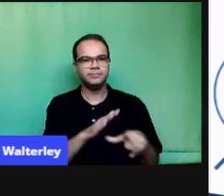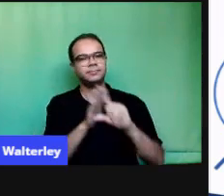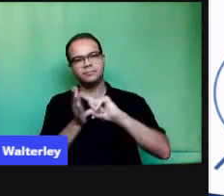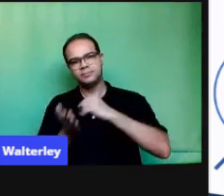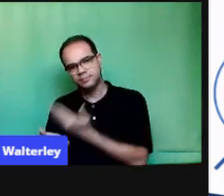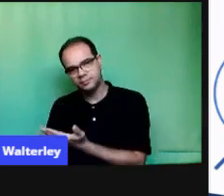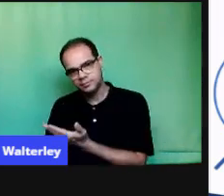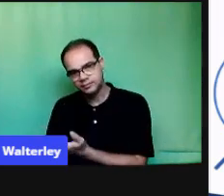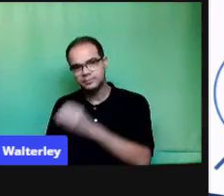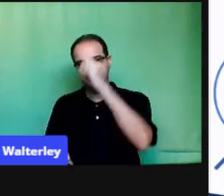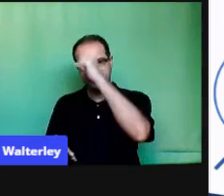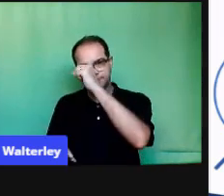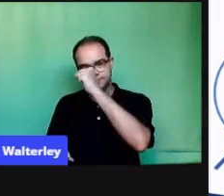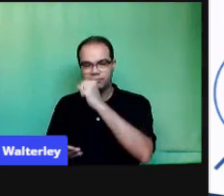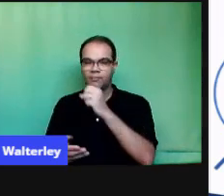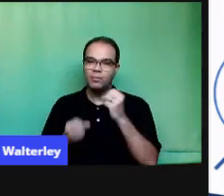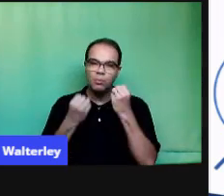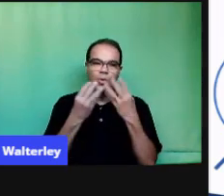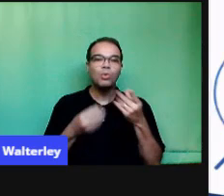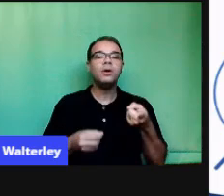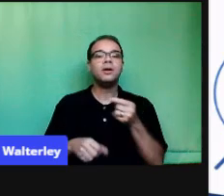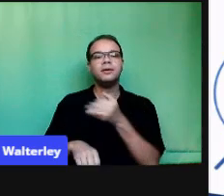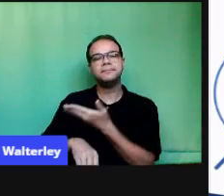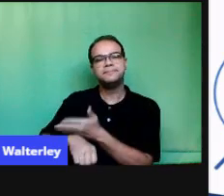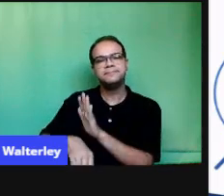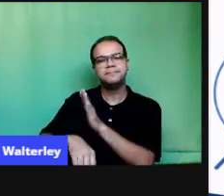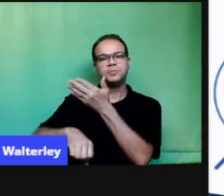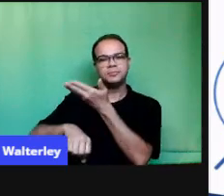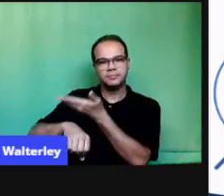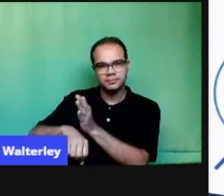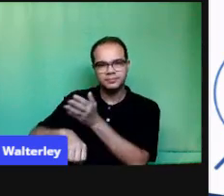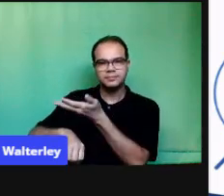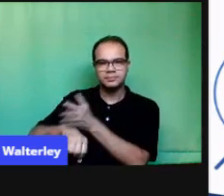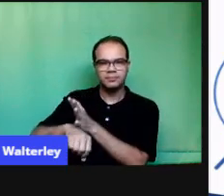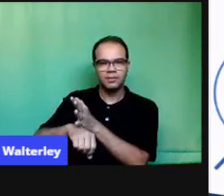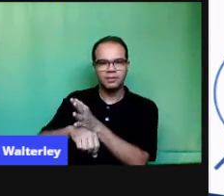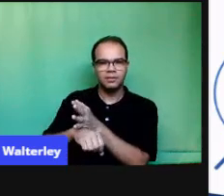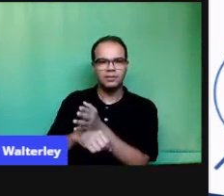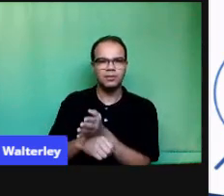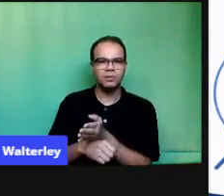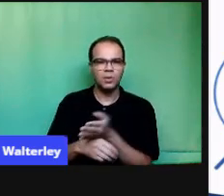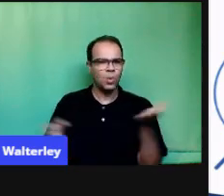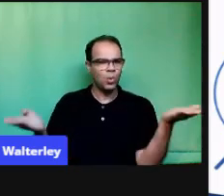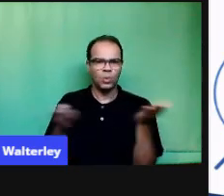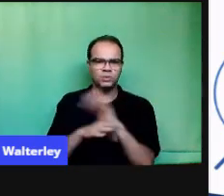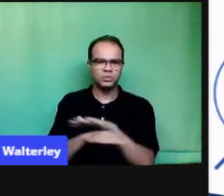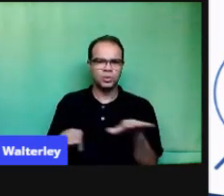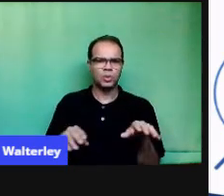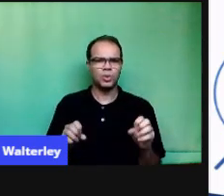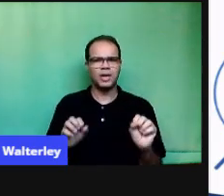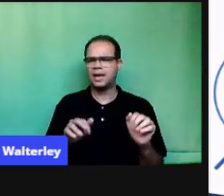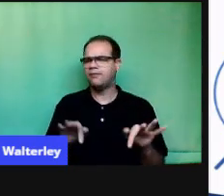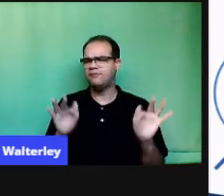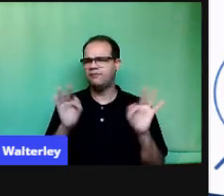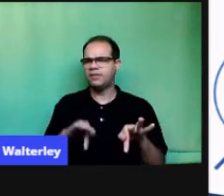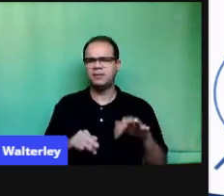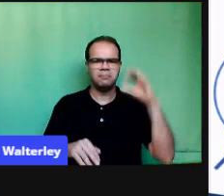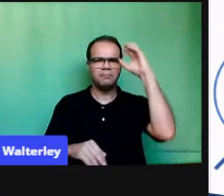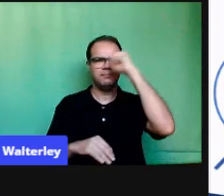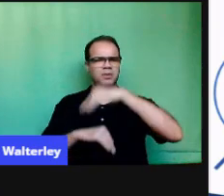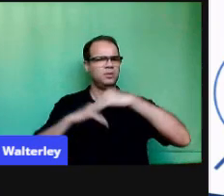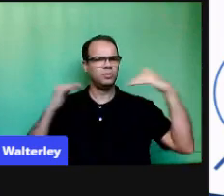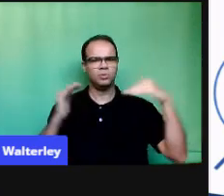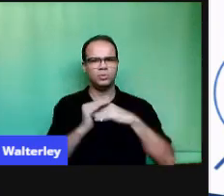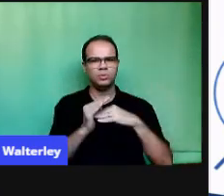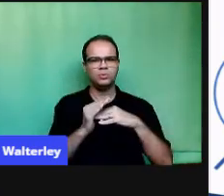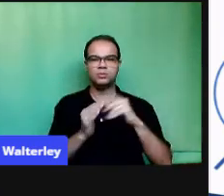esse que estamos fazendo hoje, né? É claro que são treinamentos continuados, que as zoonoses são diversas, metodologias e conhecimentos de bem-estar